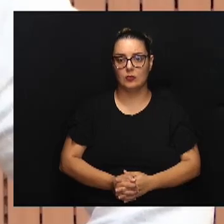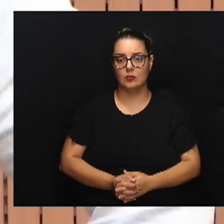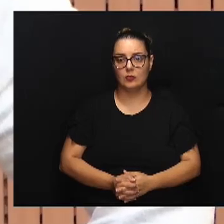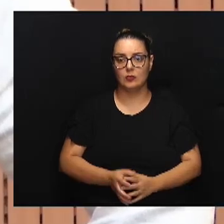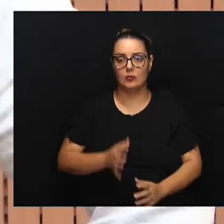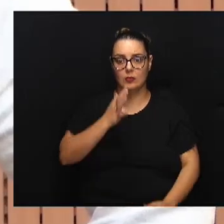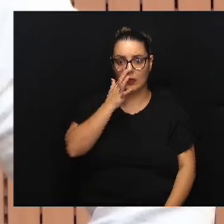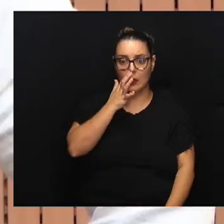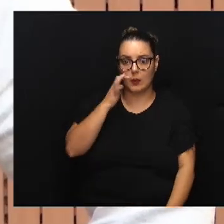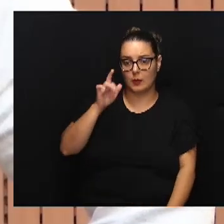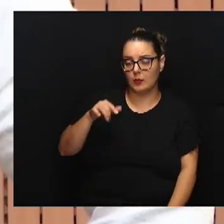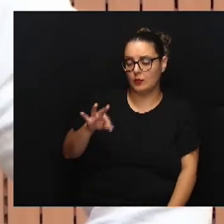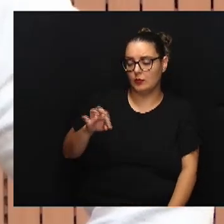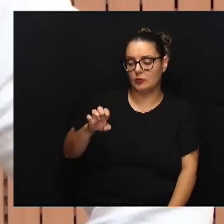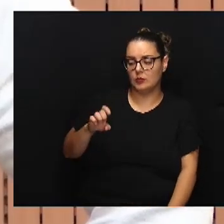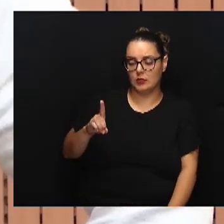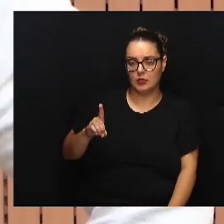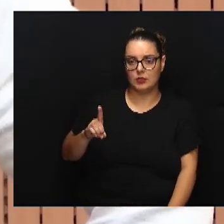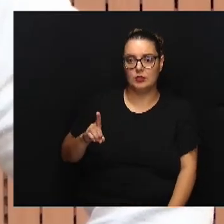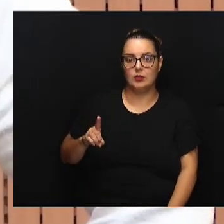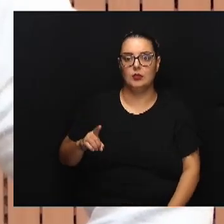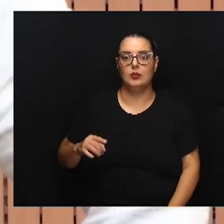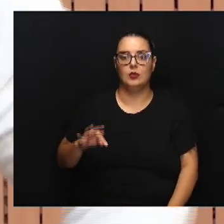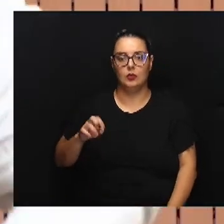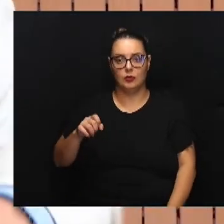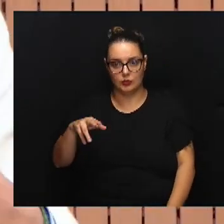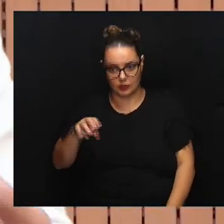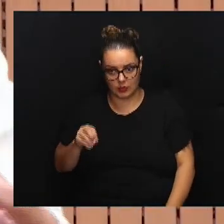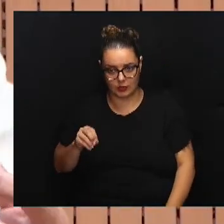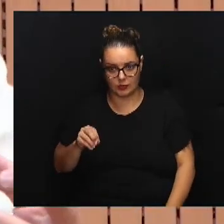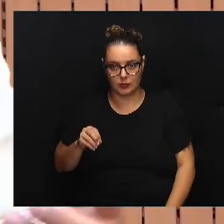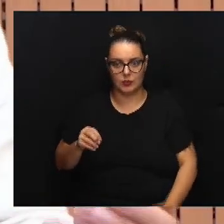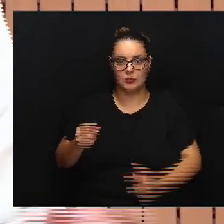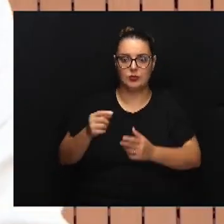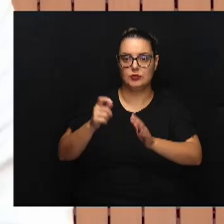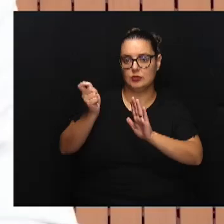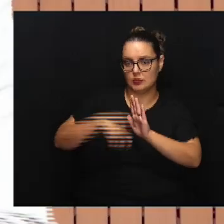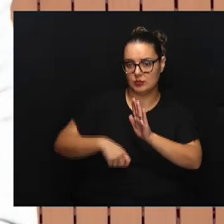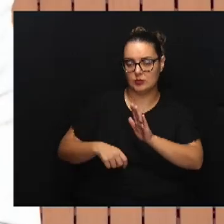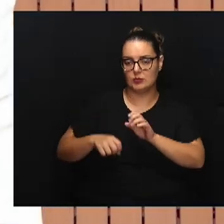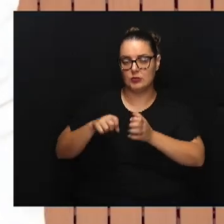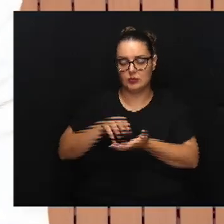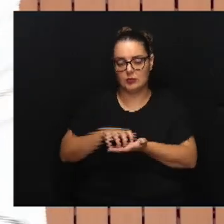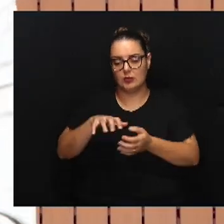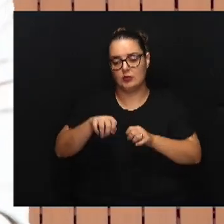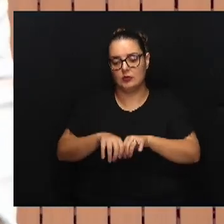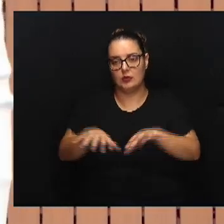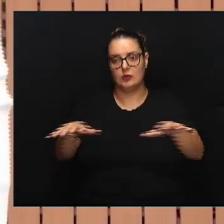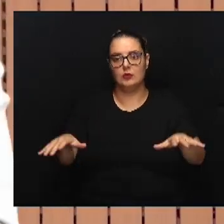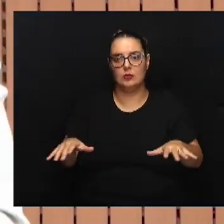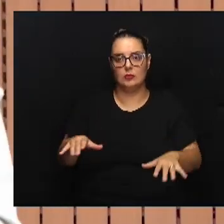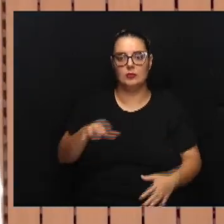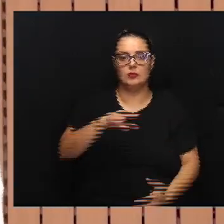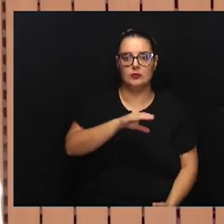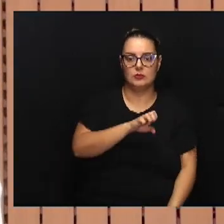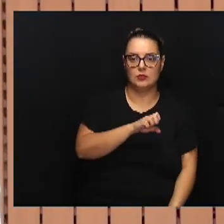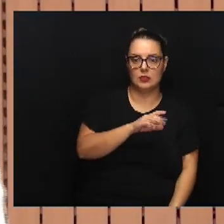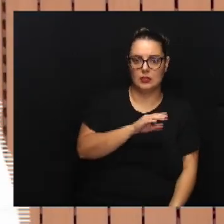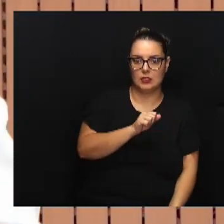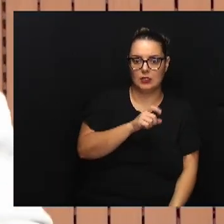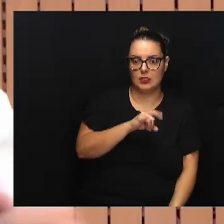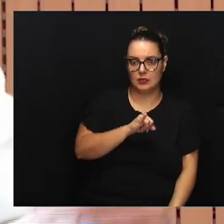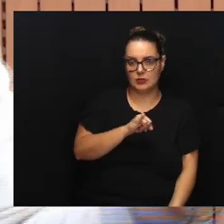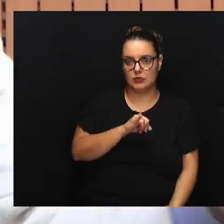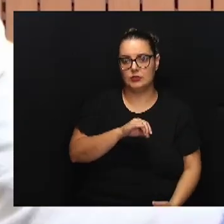TED, né, que é um termo de execução descentralizado. O orçamento da CECADI nós transferimos para a Fiocruz